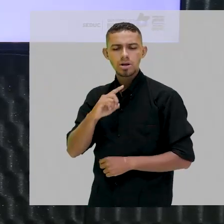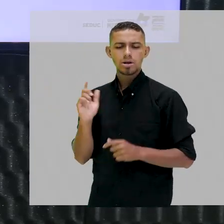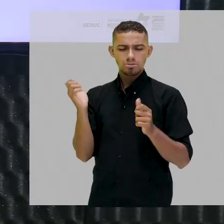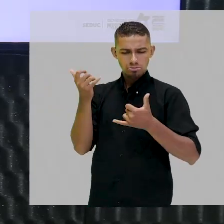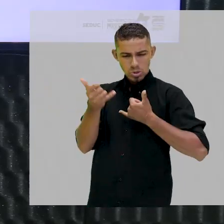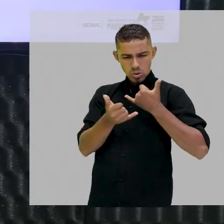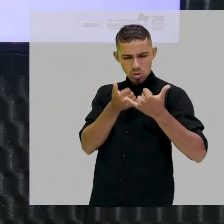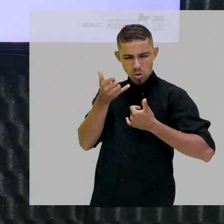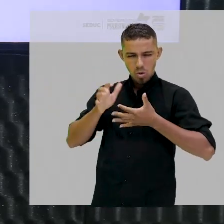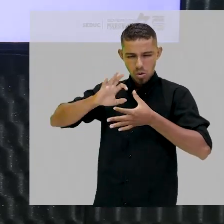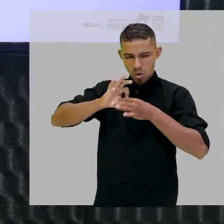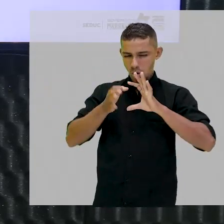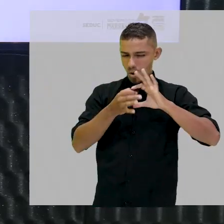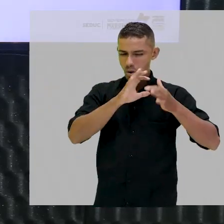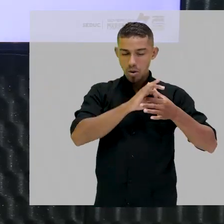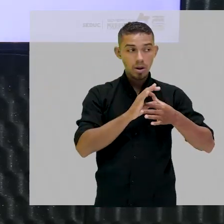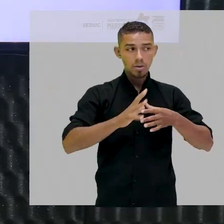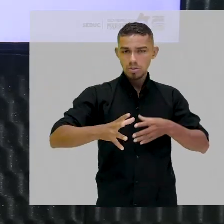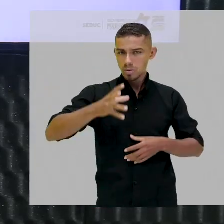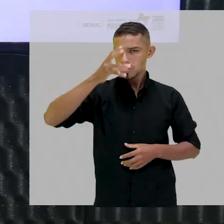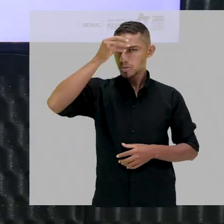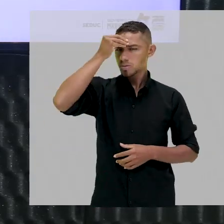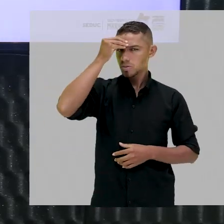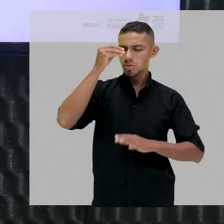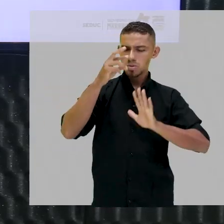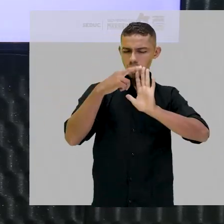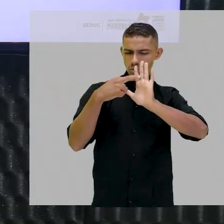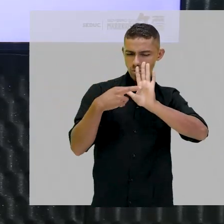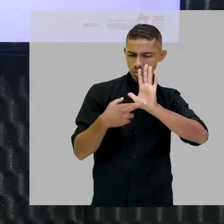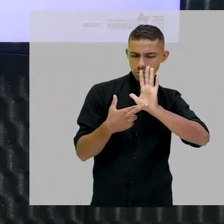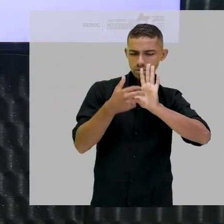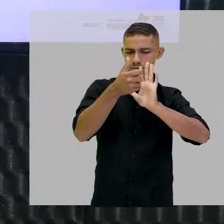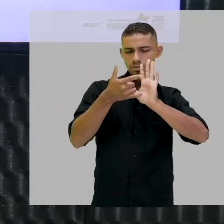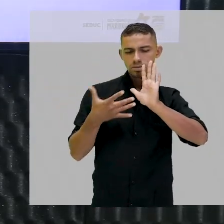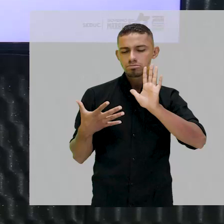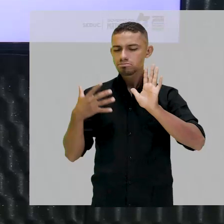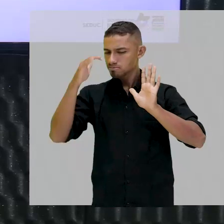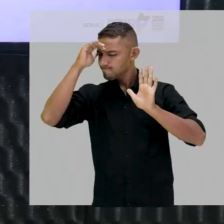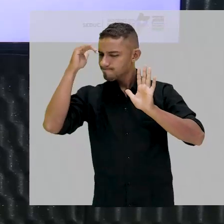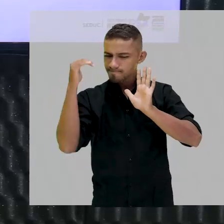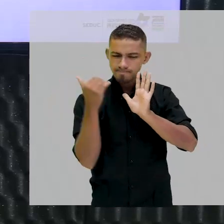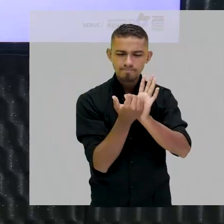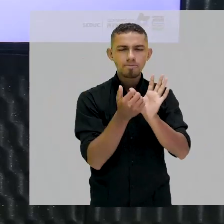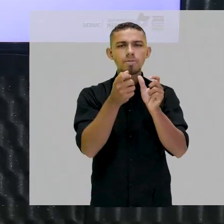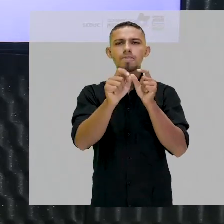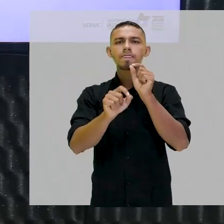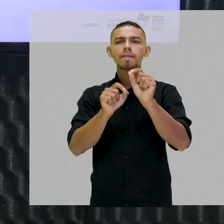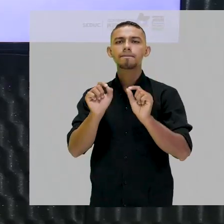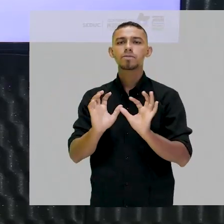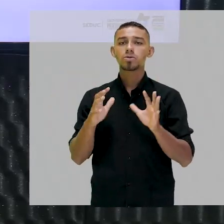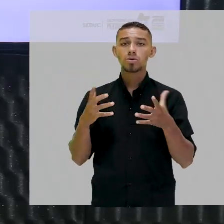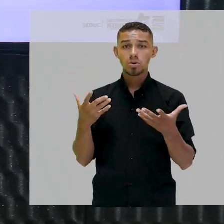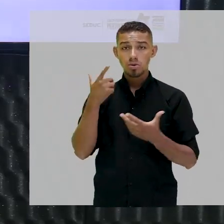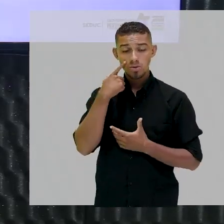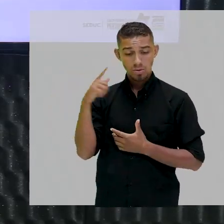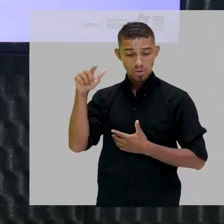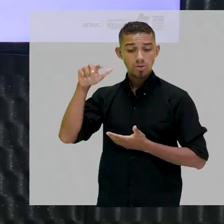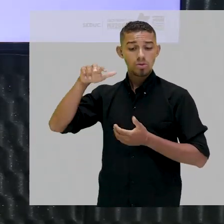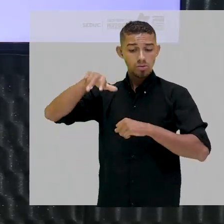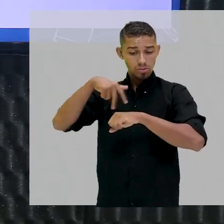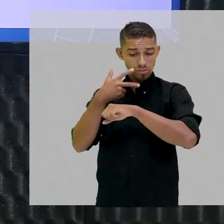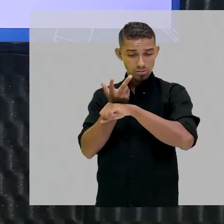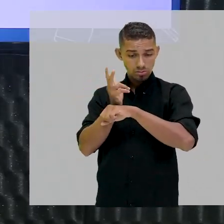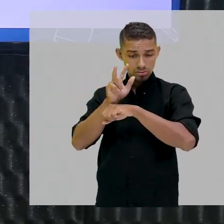Olímpicos, vocês já estejam por dentro de algumas regrinhas, de algumas coisinhas que acontecem na dança do